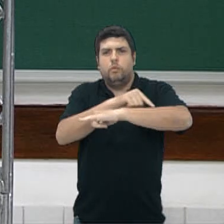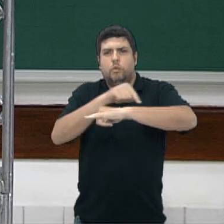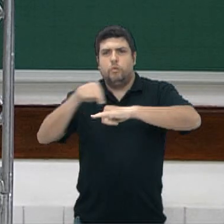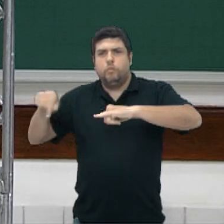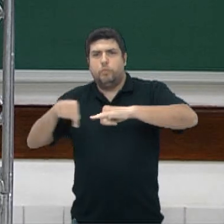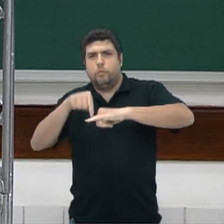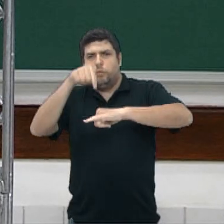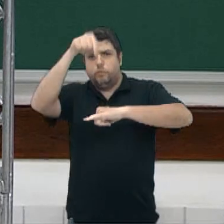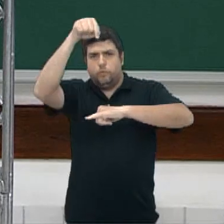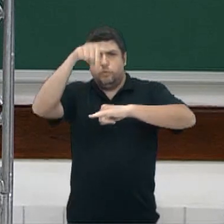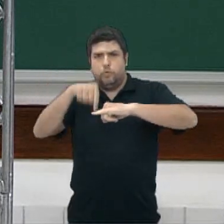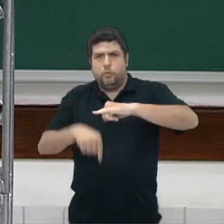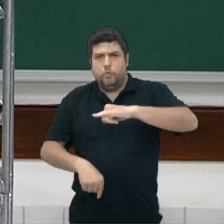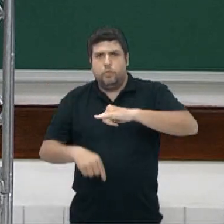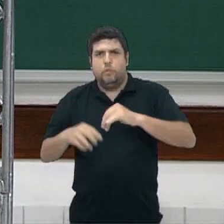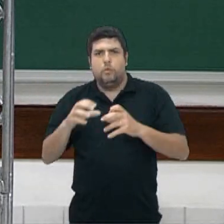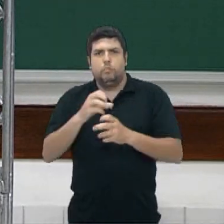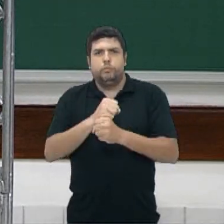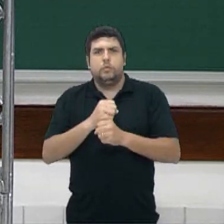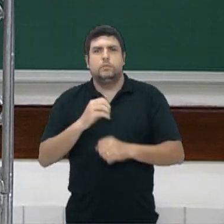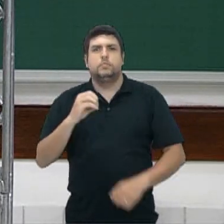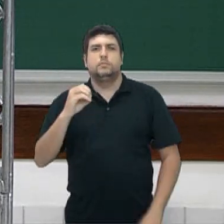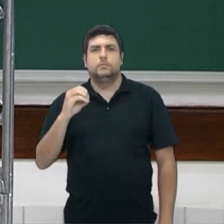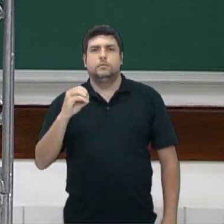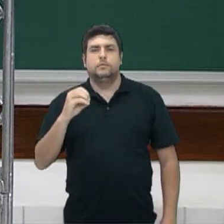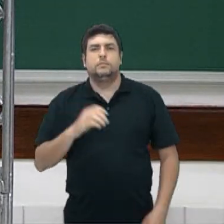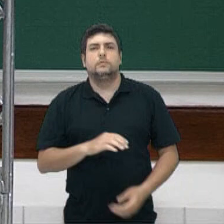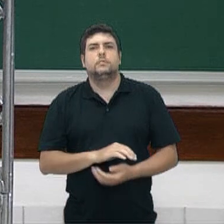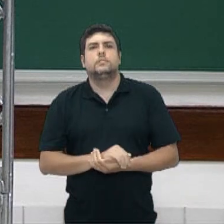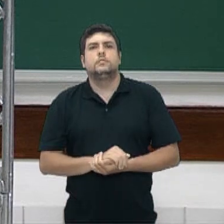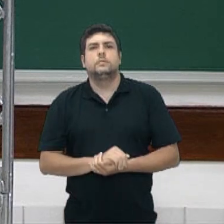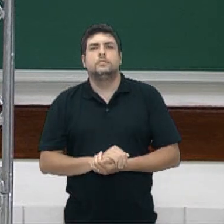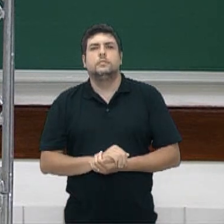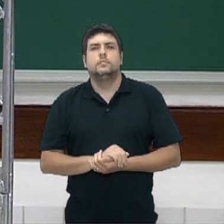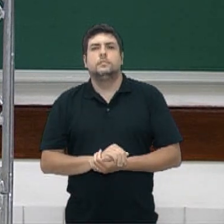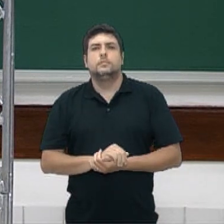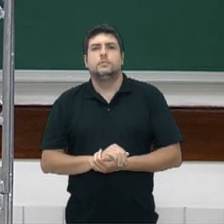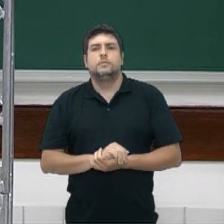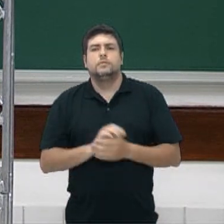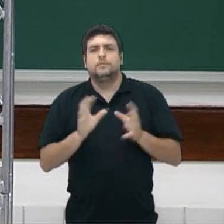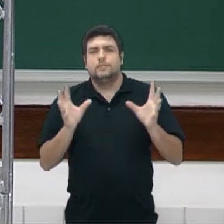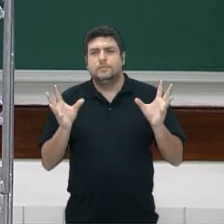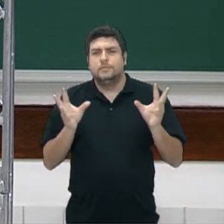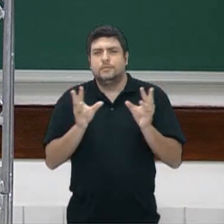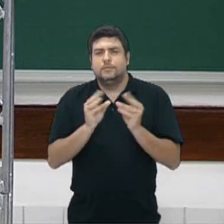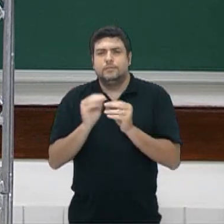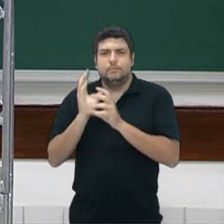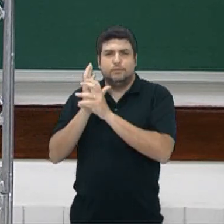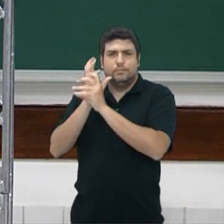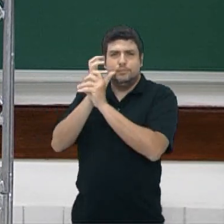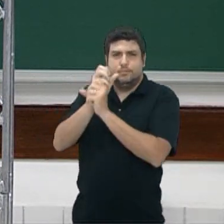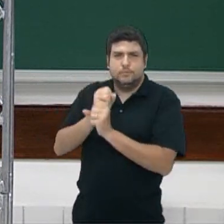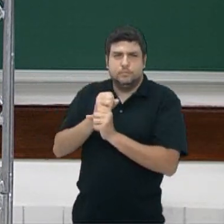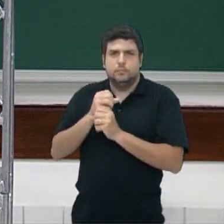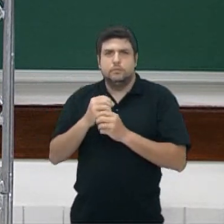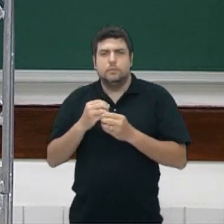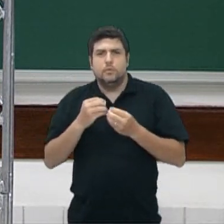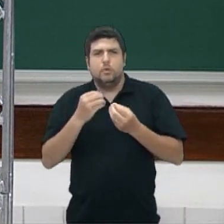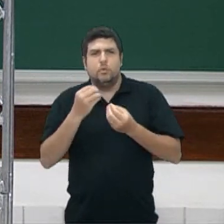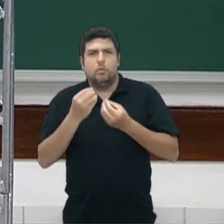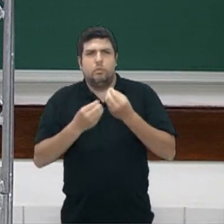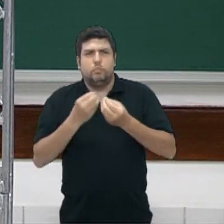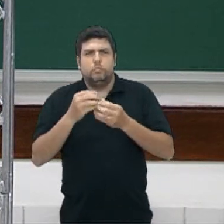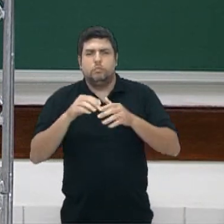nulo. Então, retomando nossos estudos aqui, gente, estados de movimento está associado ao nosso princípio